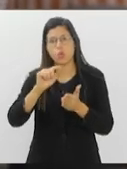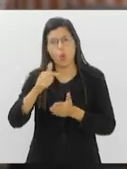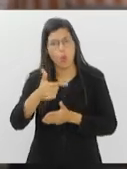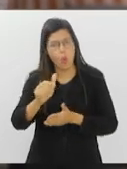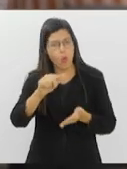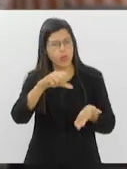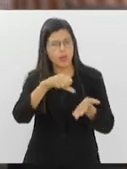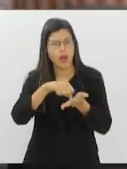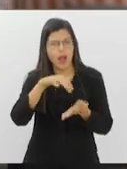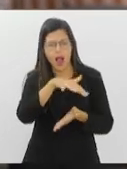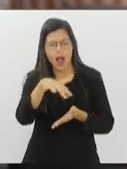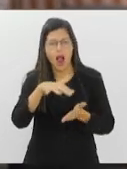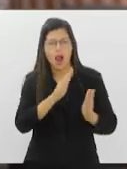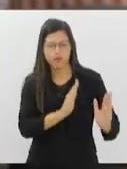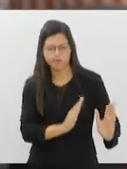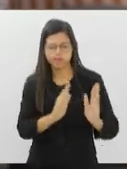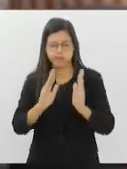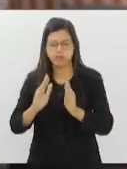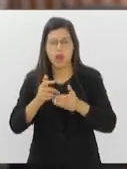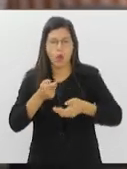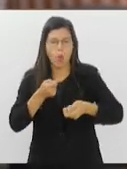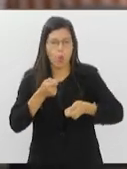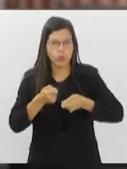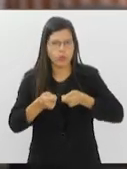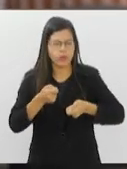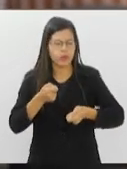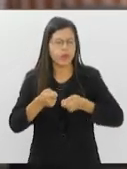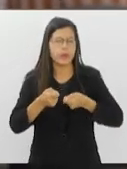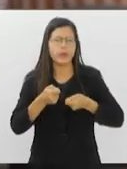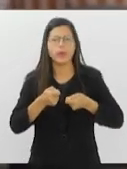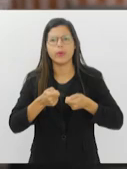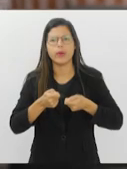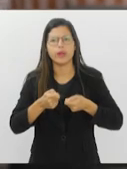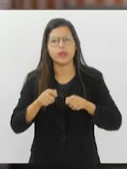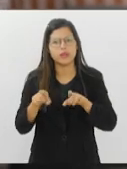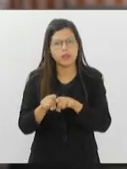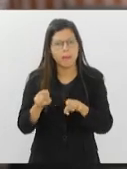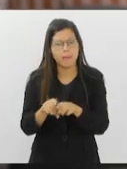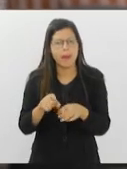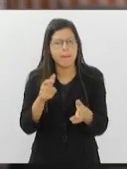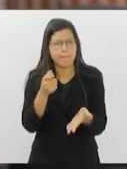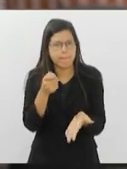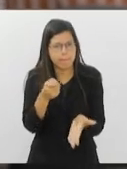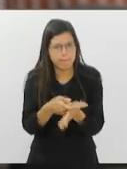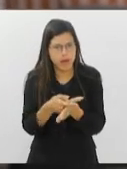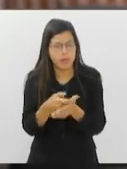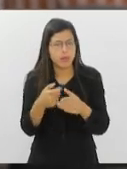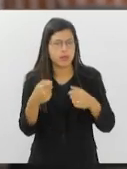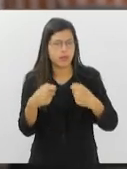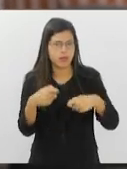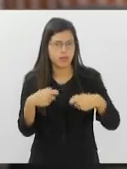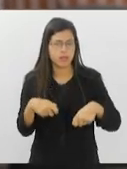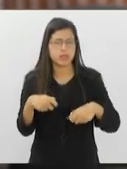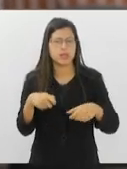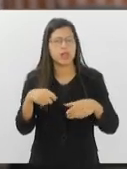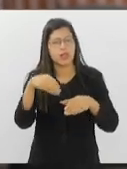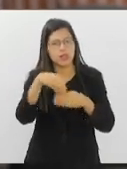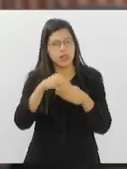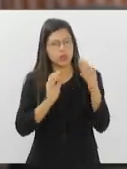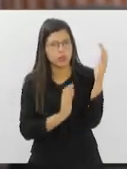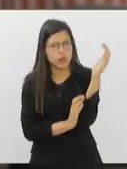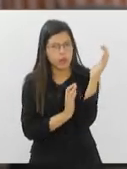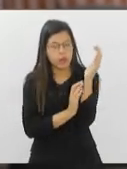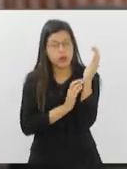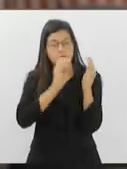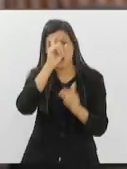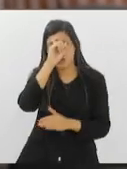setores de controle, de pagamento, que precisa ser passado dentro da burocracia hospitalar,